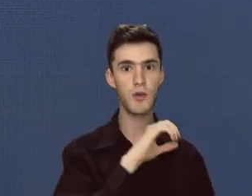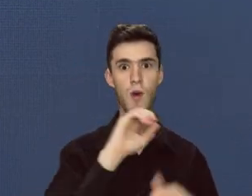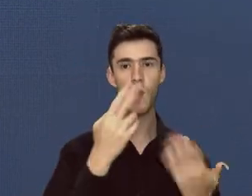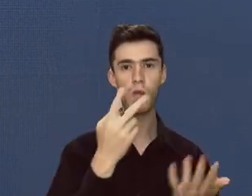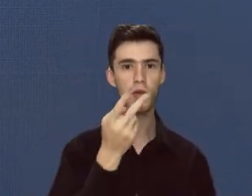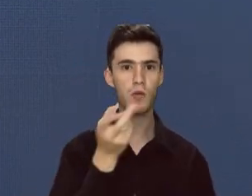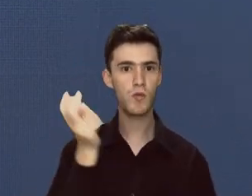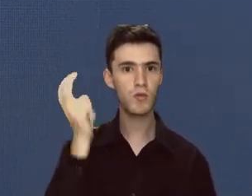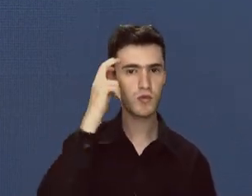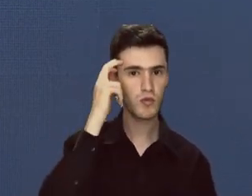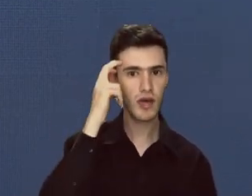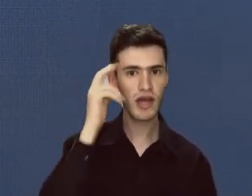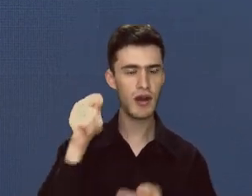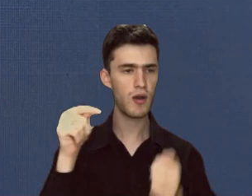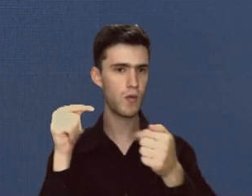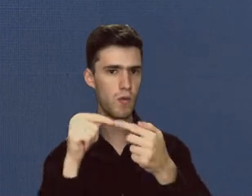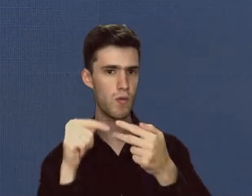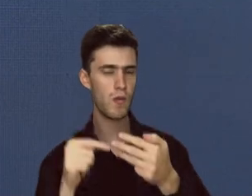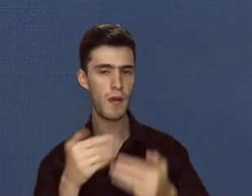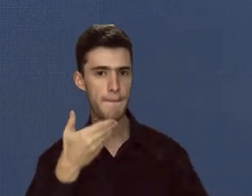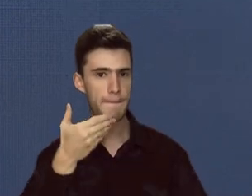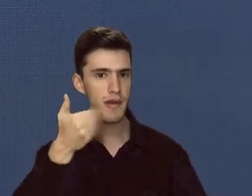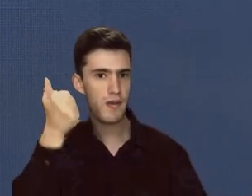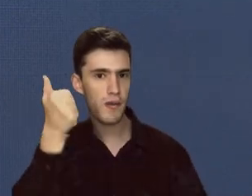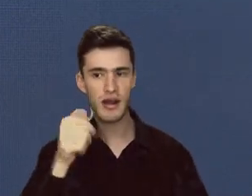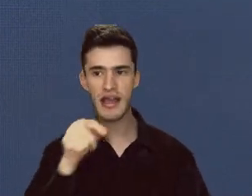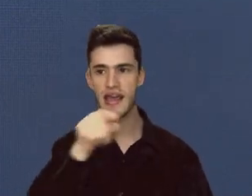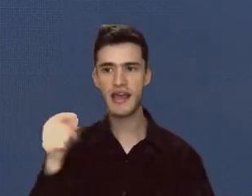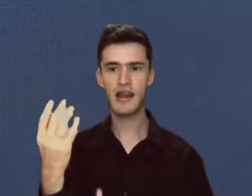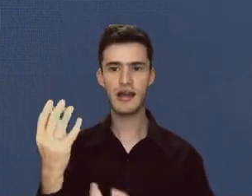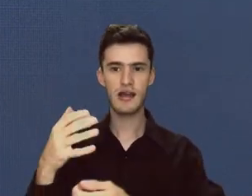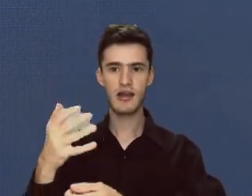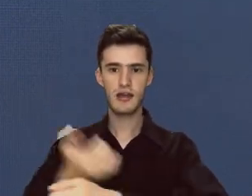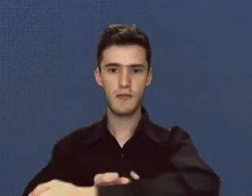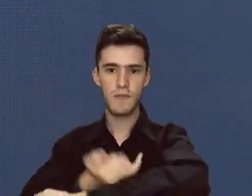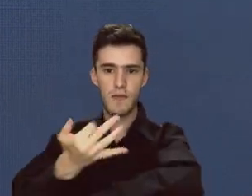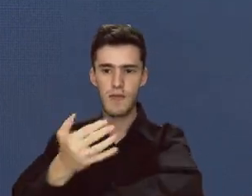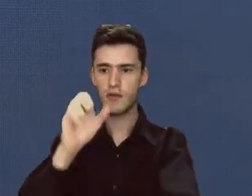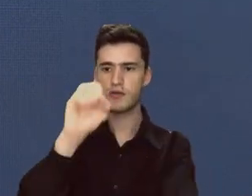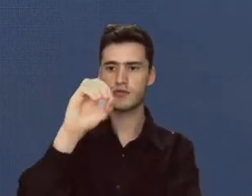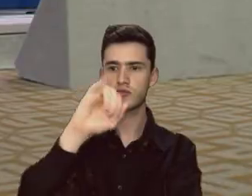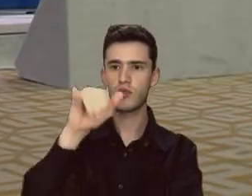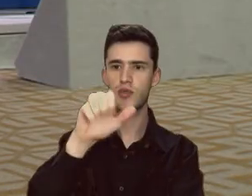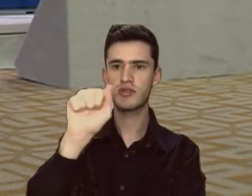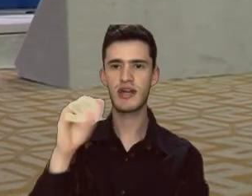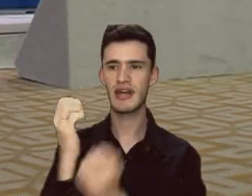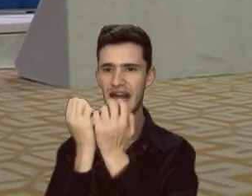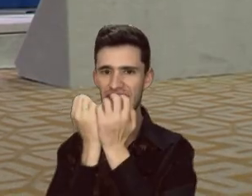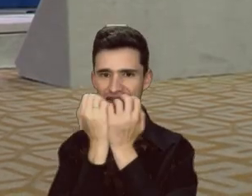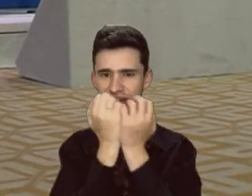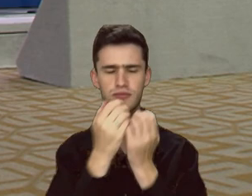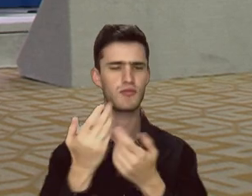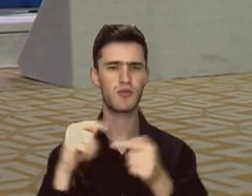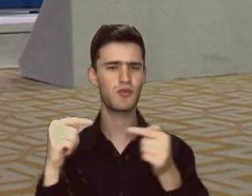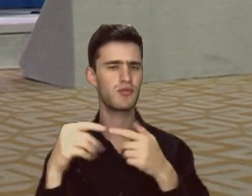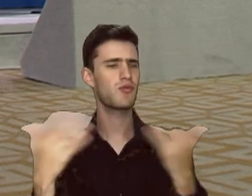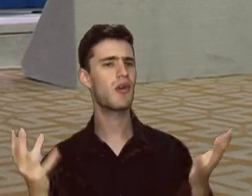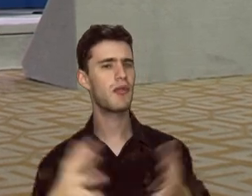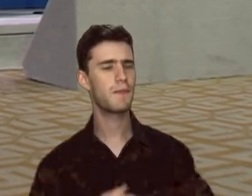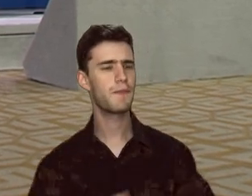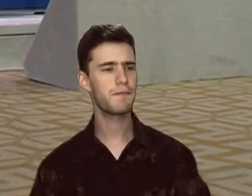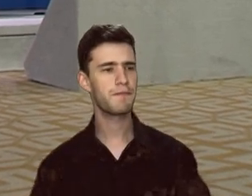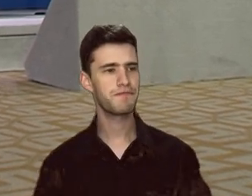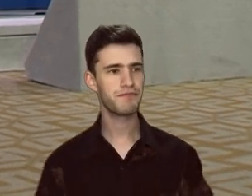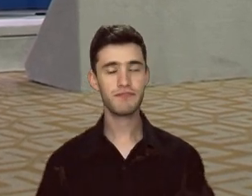nesse nesse primeiro momento vão ser os grãos você soja vai ser o milho Enfim então essa essa discussão ela é